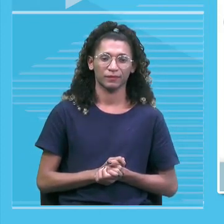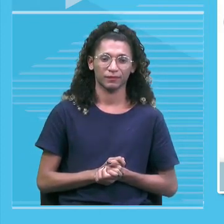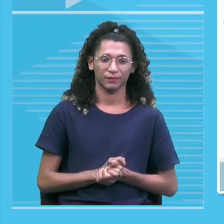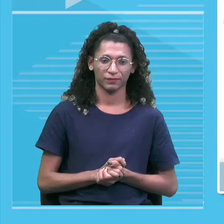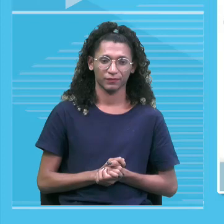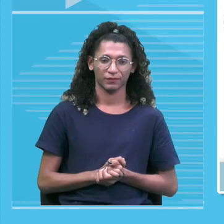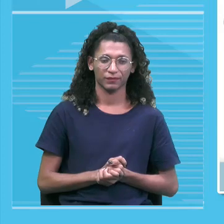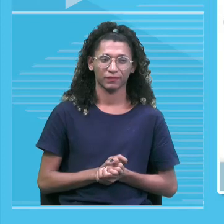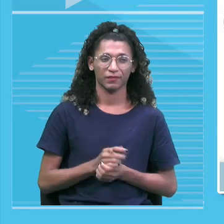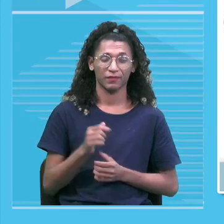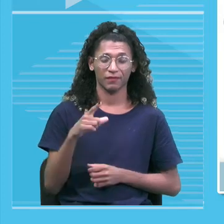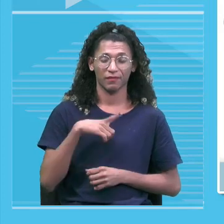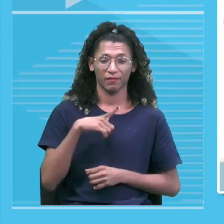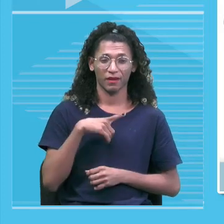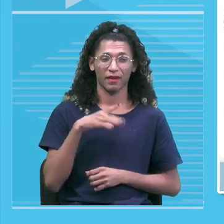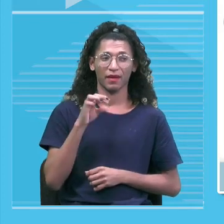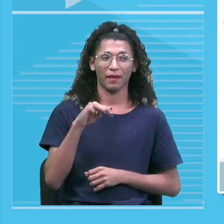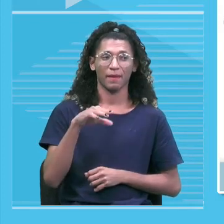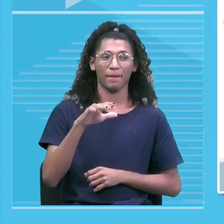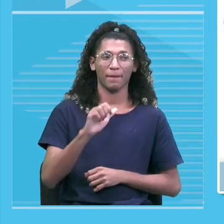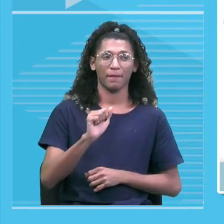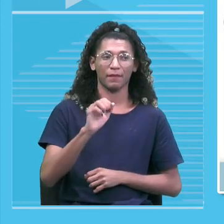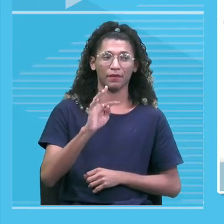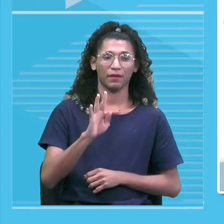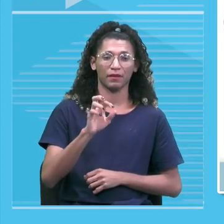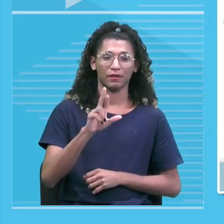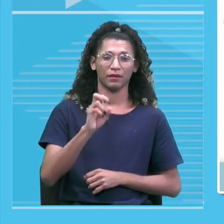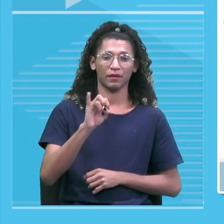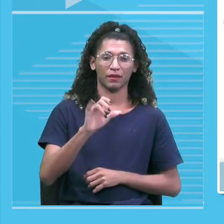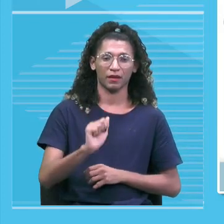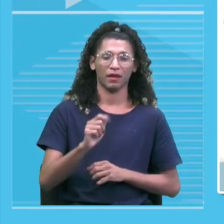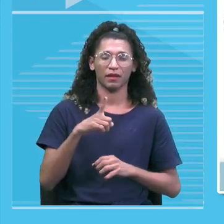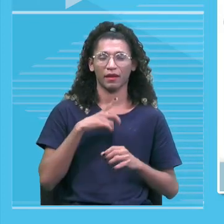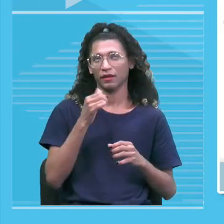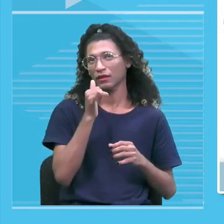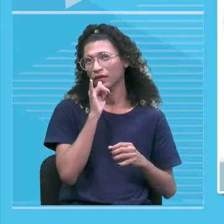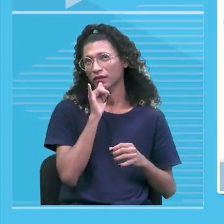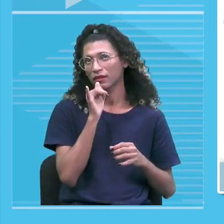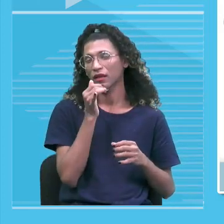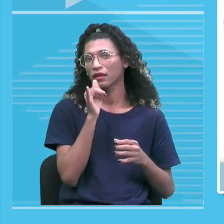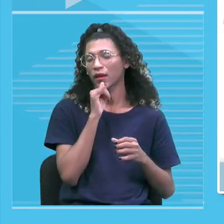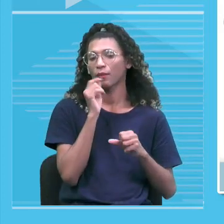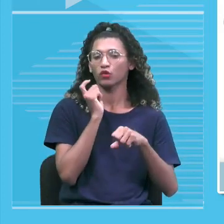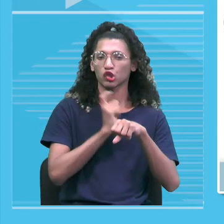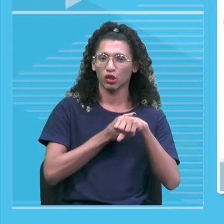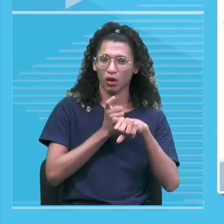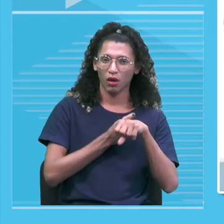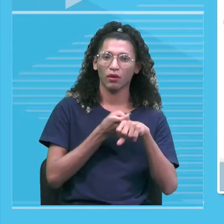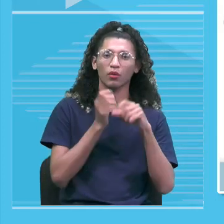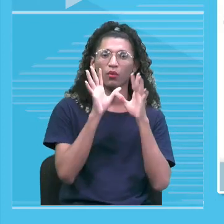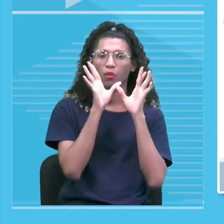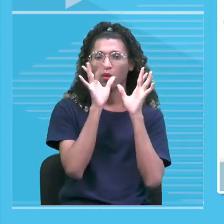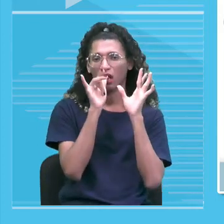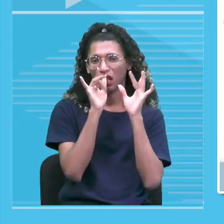tem matéria naquele local tem sólido tem líquido tem gasoso